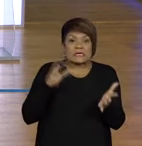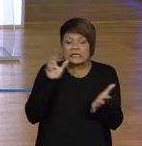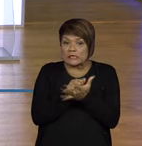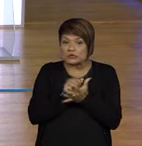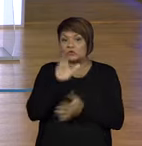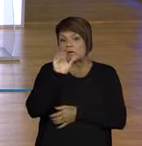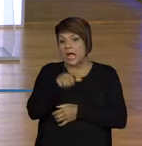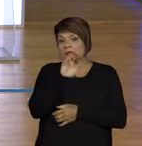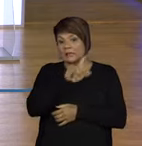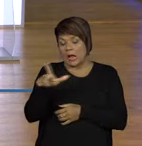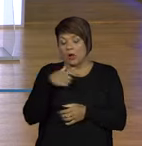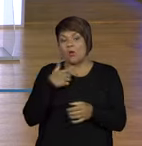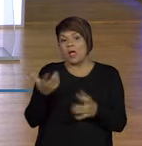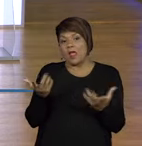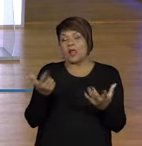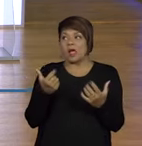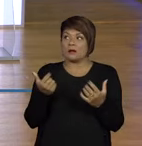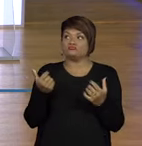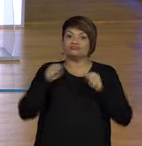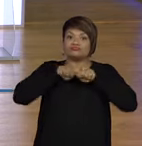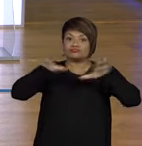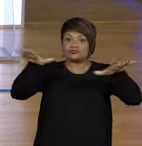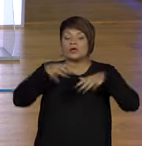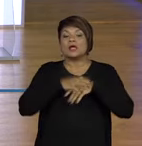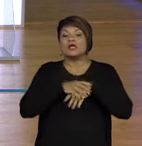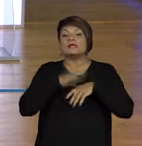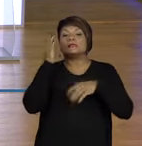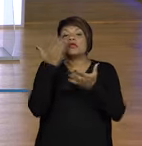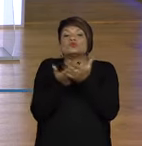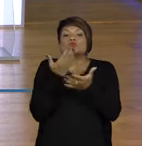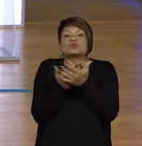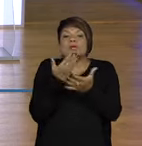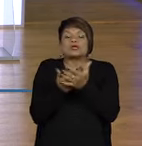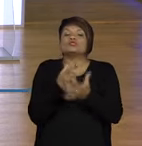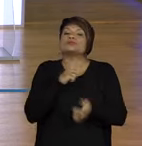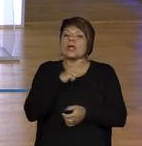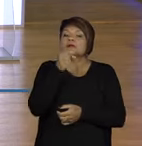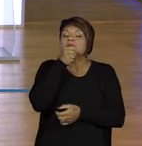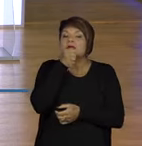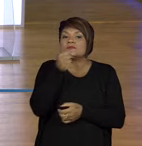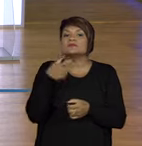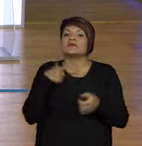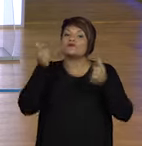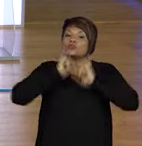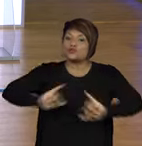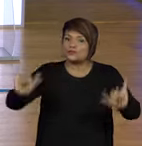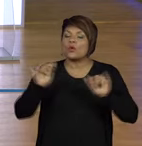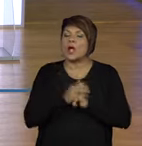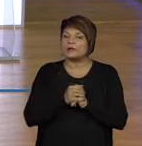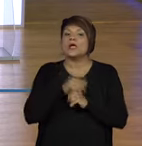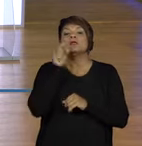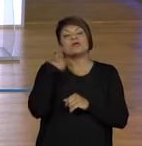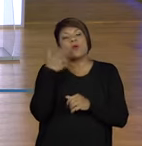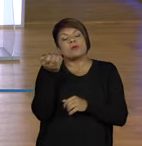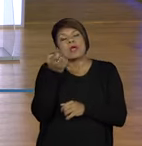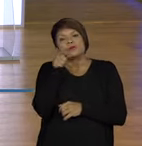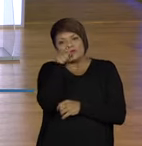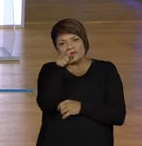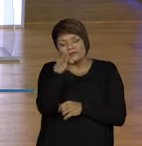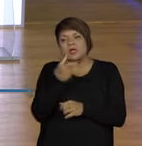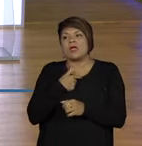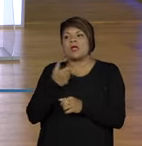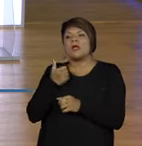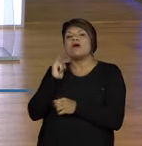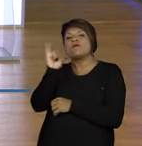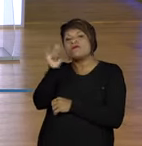saber, eu preciso que vocês digam aí para a sua professora, para o seu professor, algumas coisas sobre a entrevista,